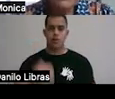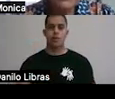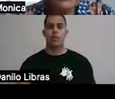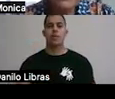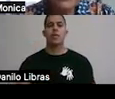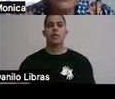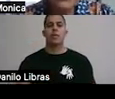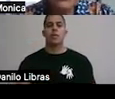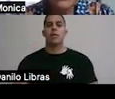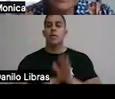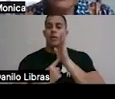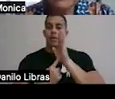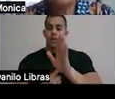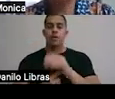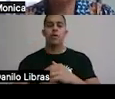mostrando